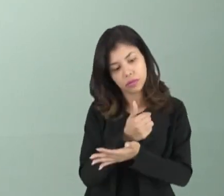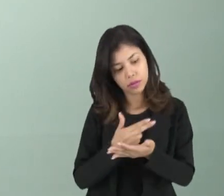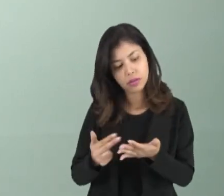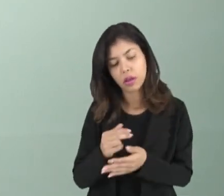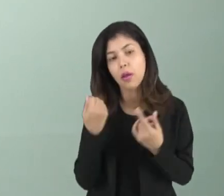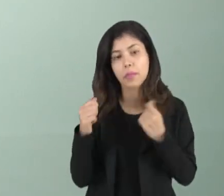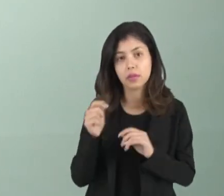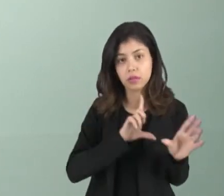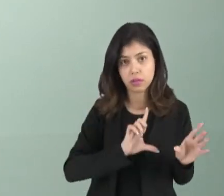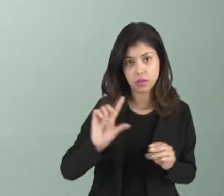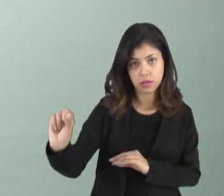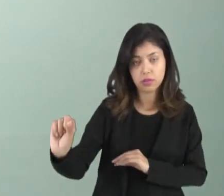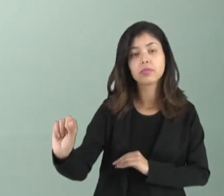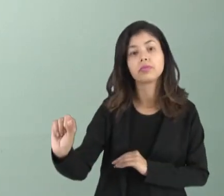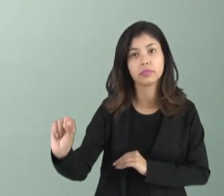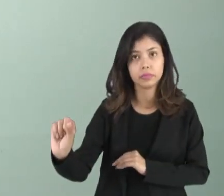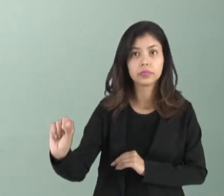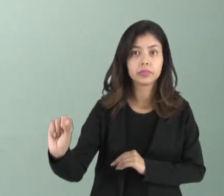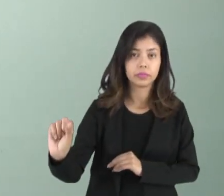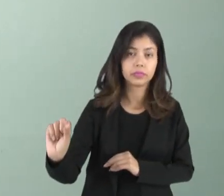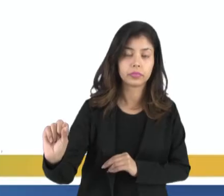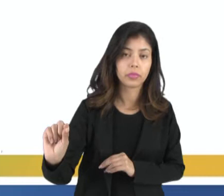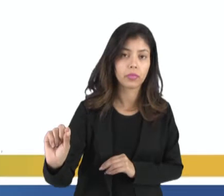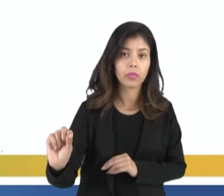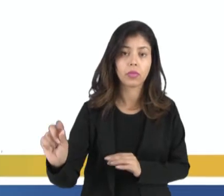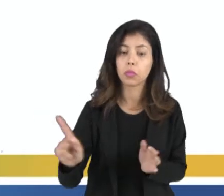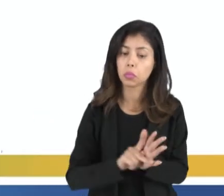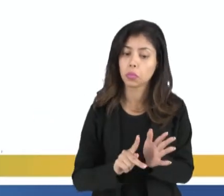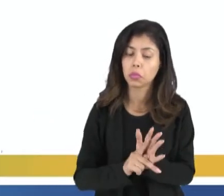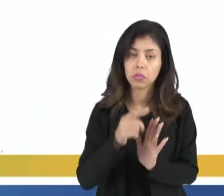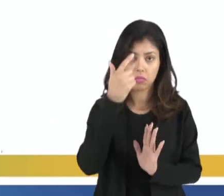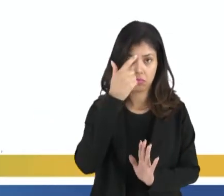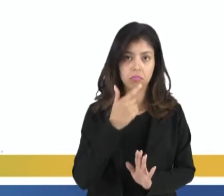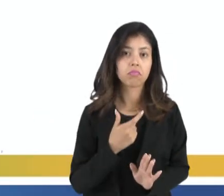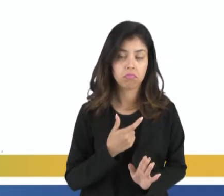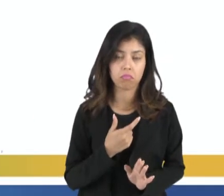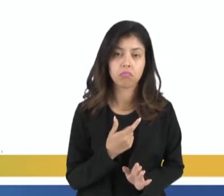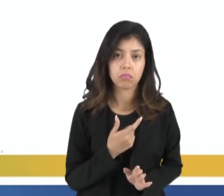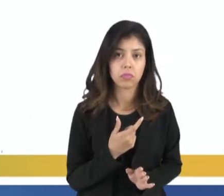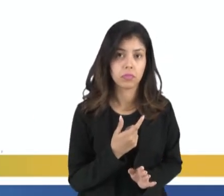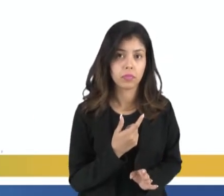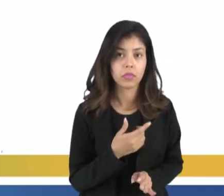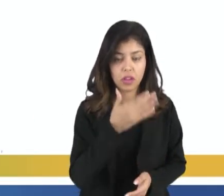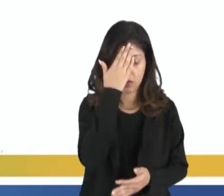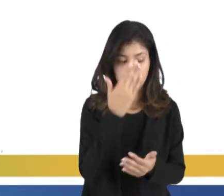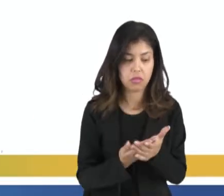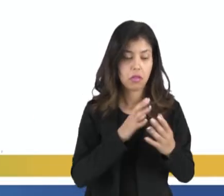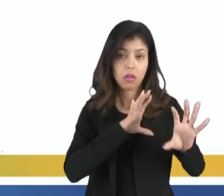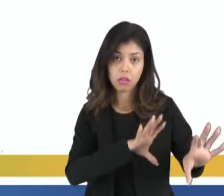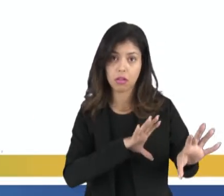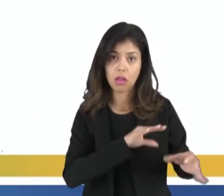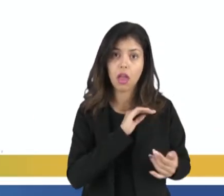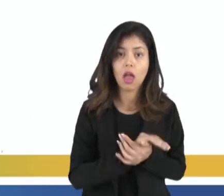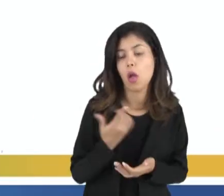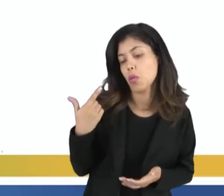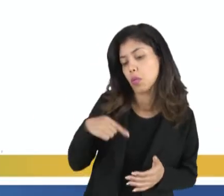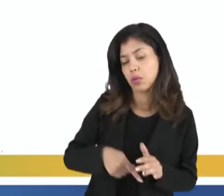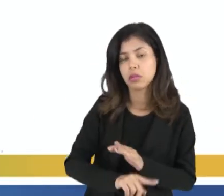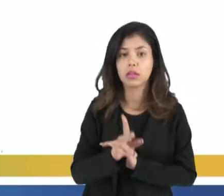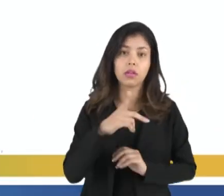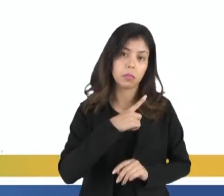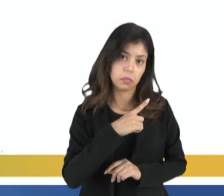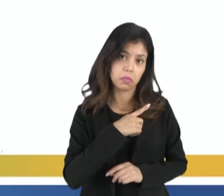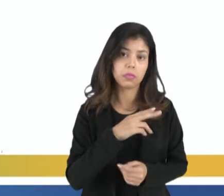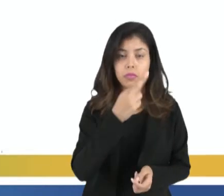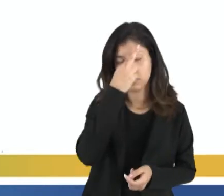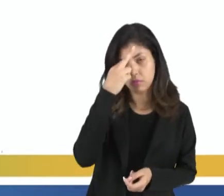precisa ali sair, né, se suspender voluntariamente das suas descrenças. Para quê? Para que você consiga entrar dentro da